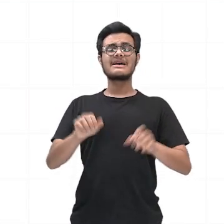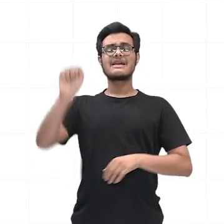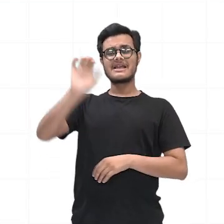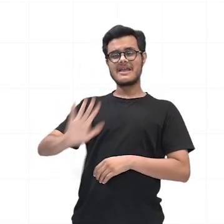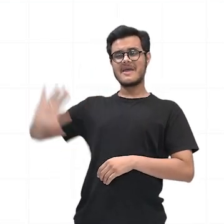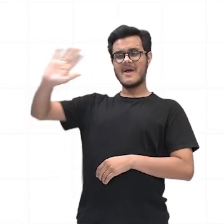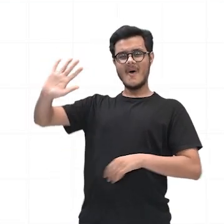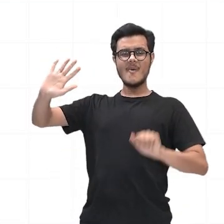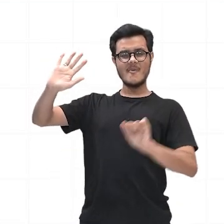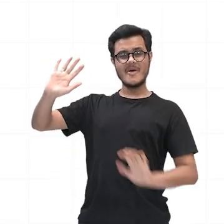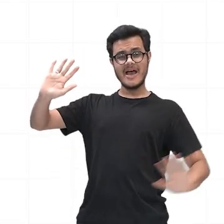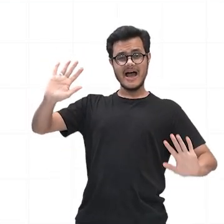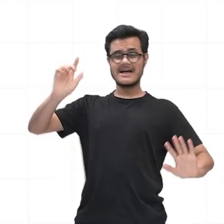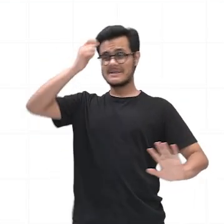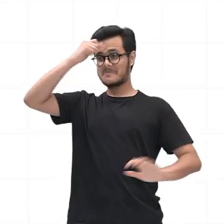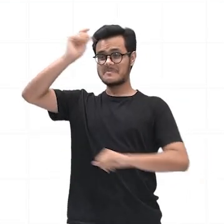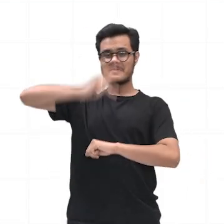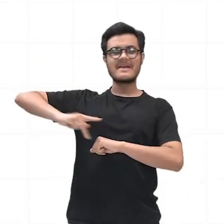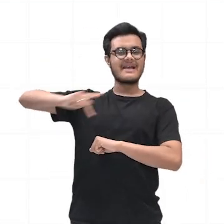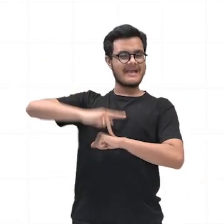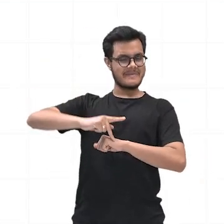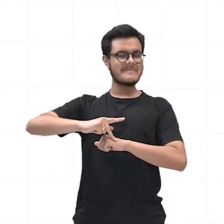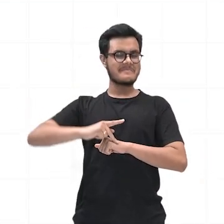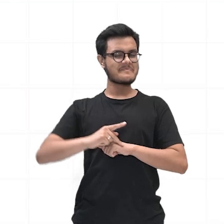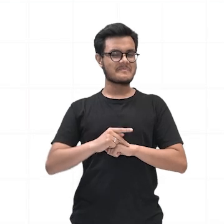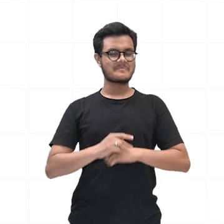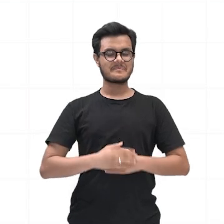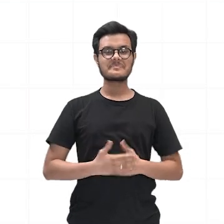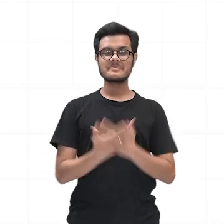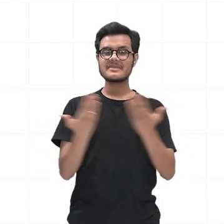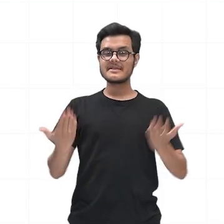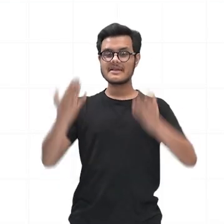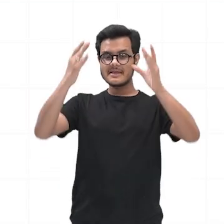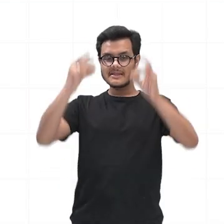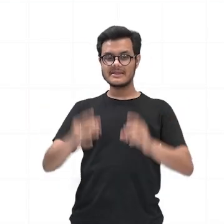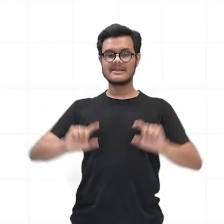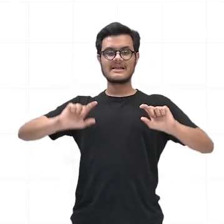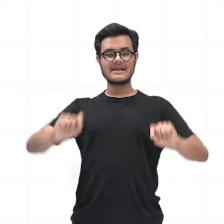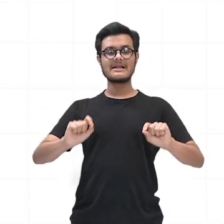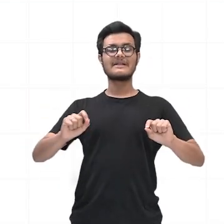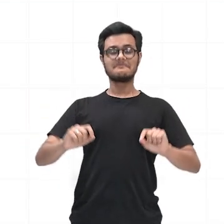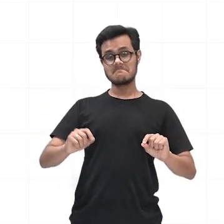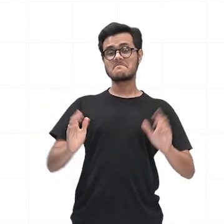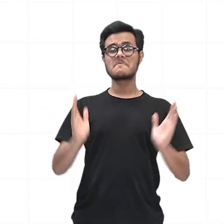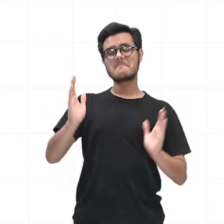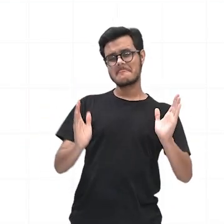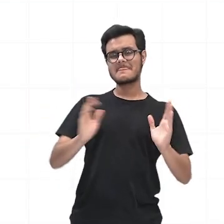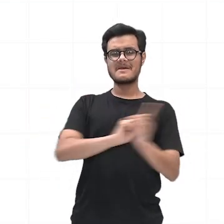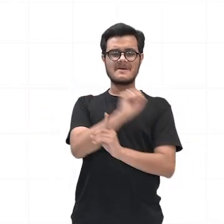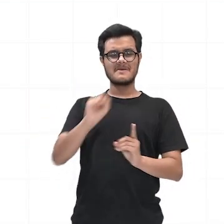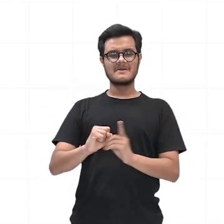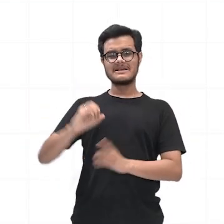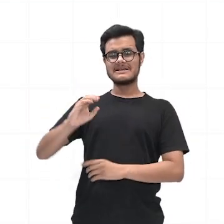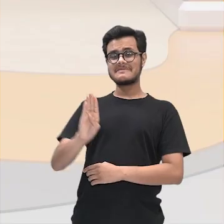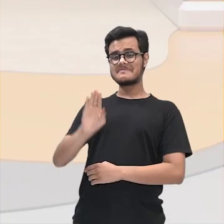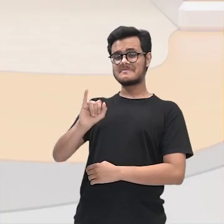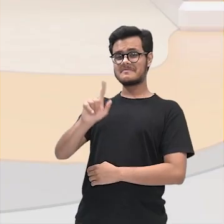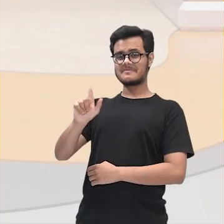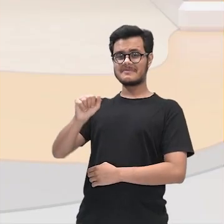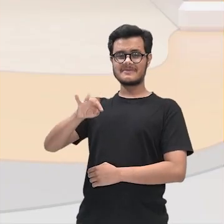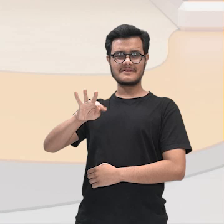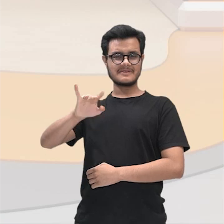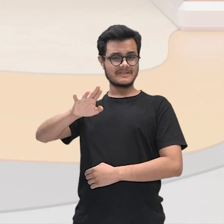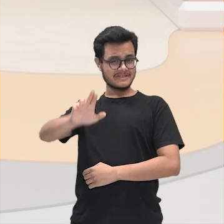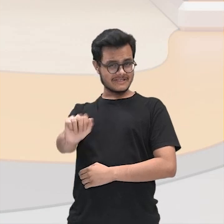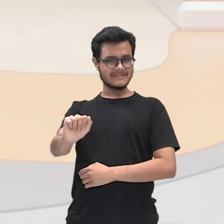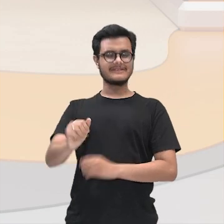Europa, da África e do Oriente Médio. E o detalhamento, civilização bizantina.